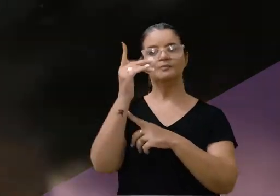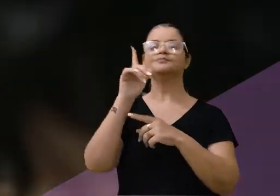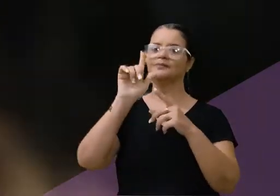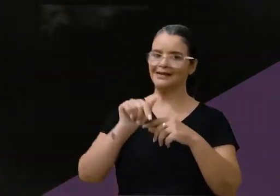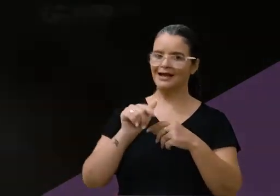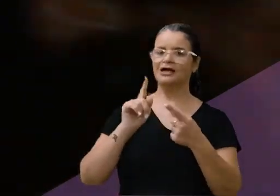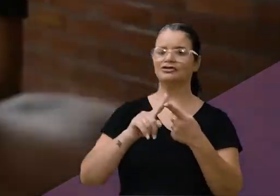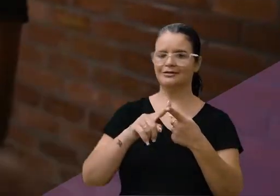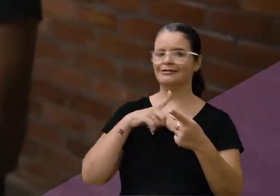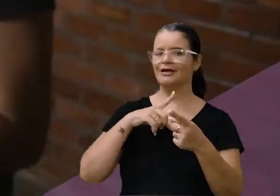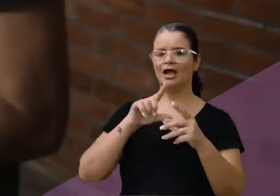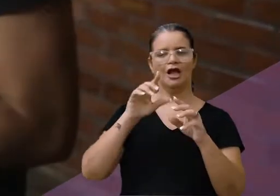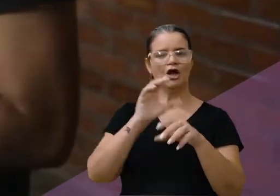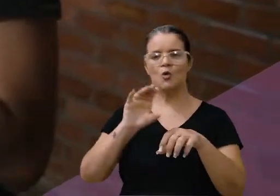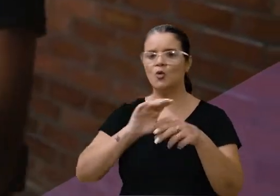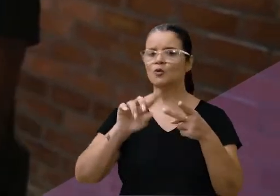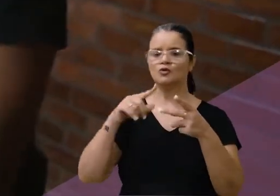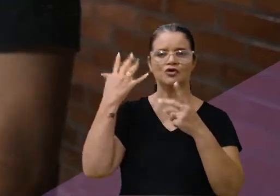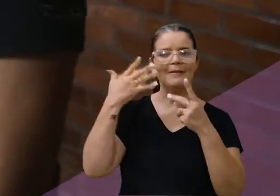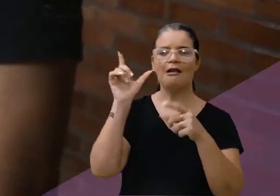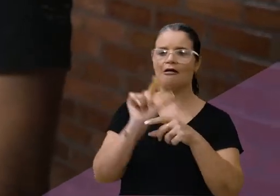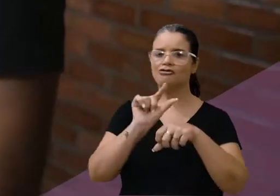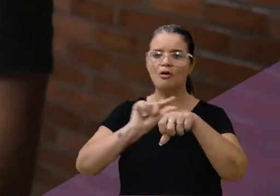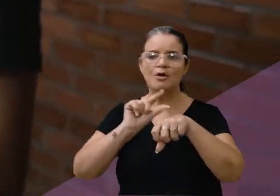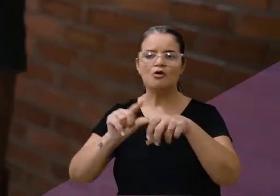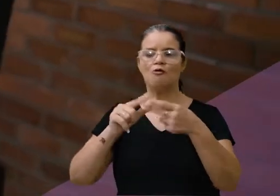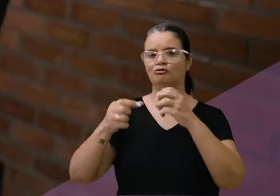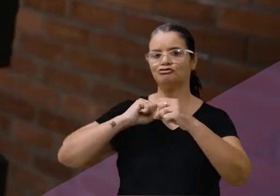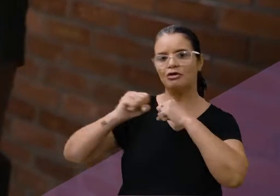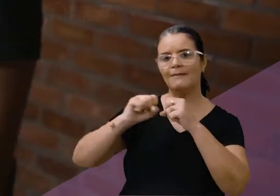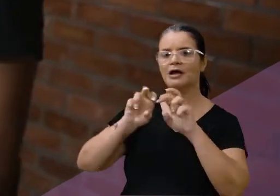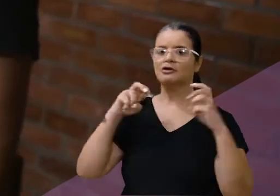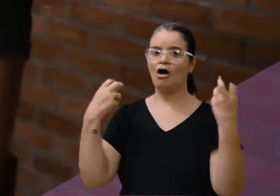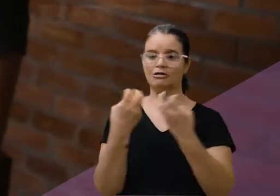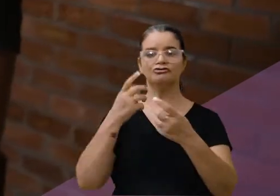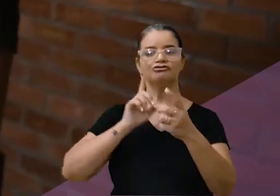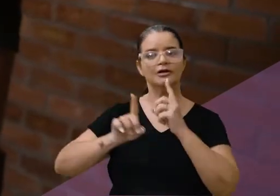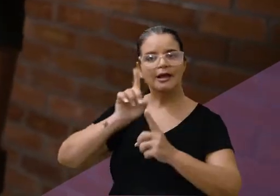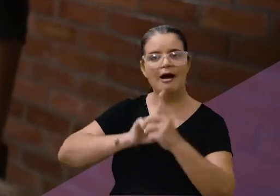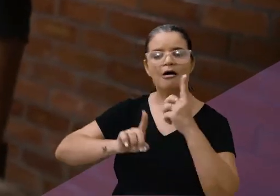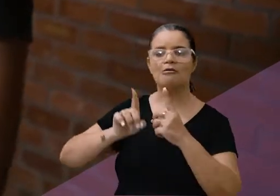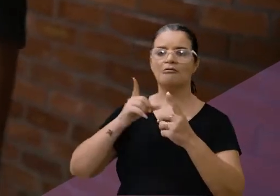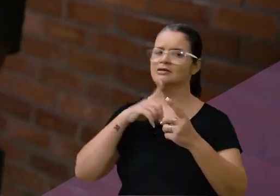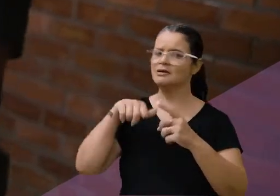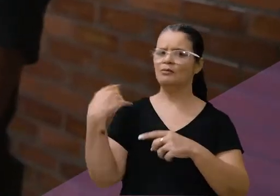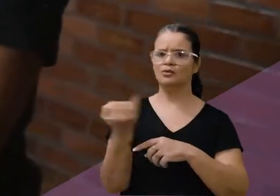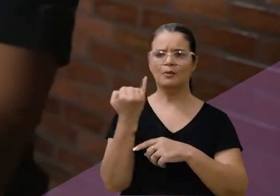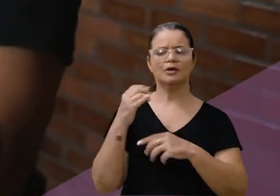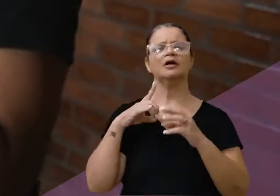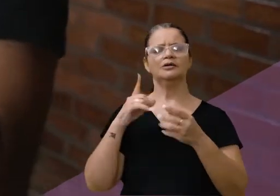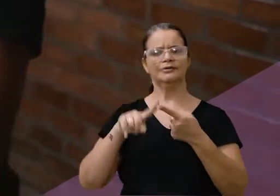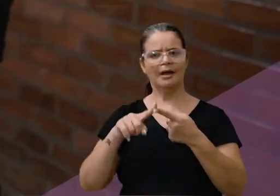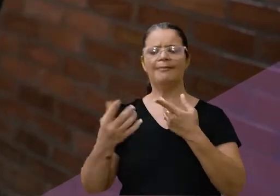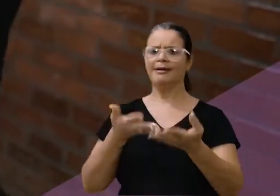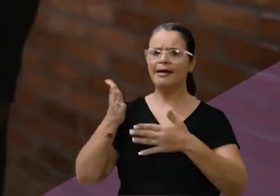aí a gente tem oficinas, cursos, palestras, minicursos, debates, rodas de diálogo. Isso é muito importante para